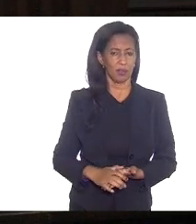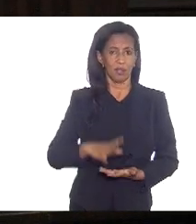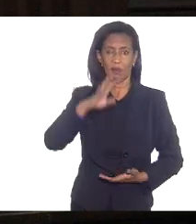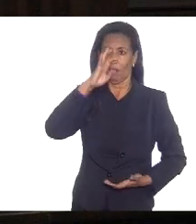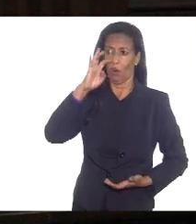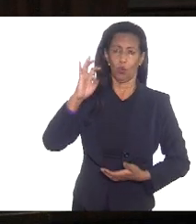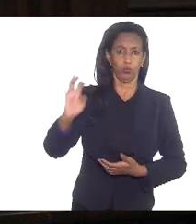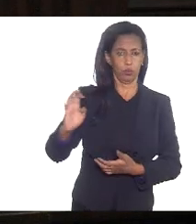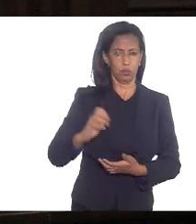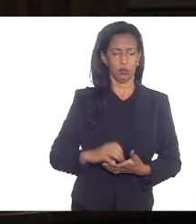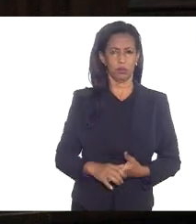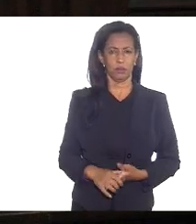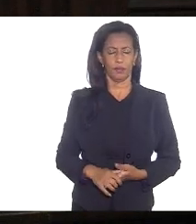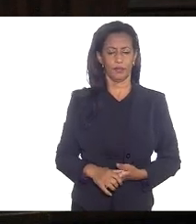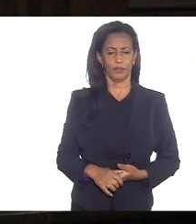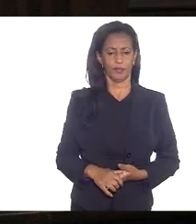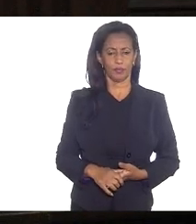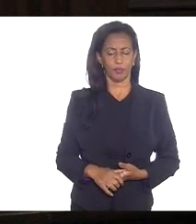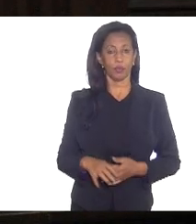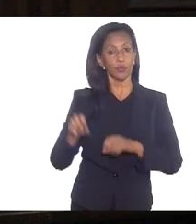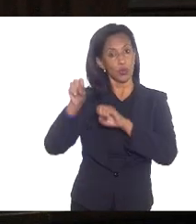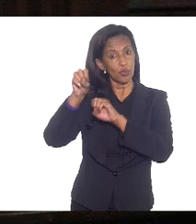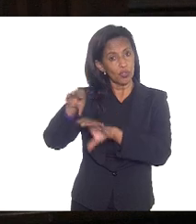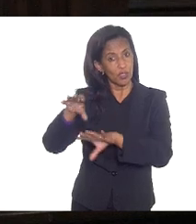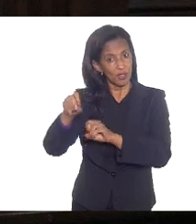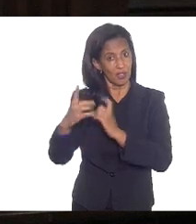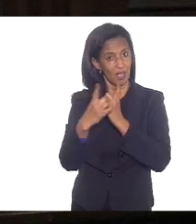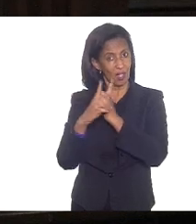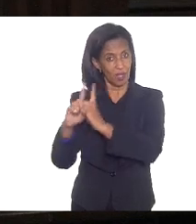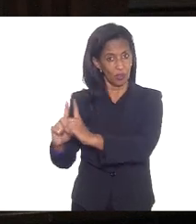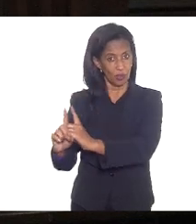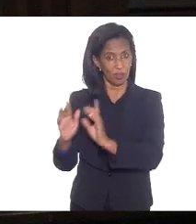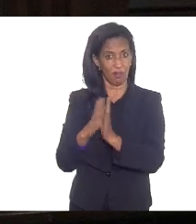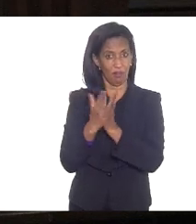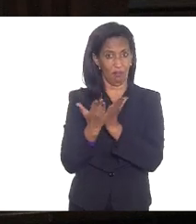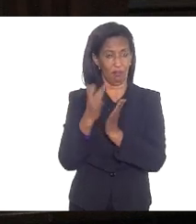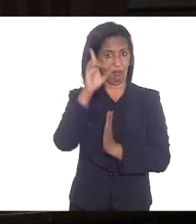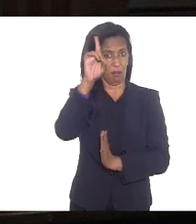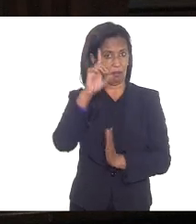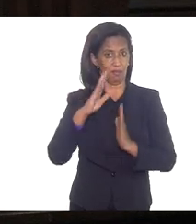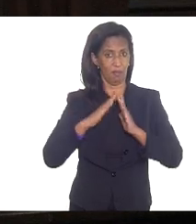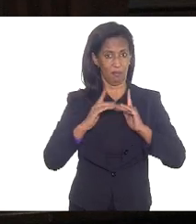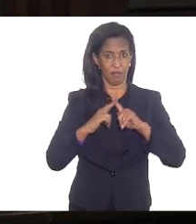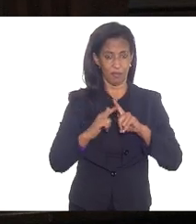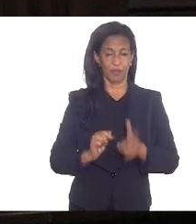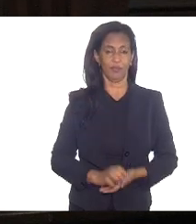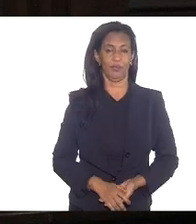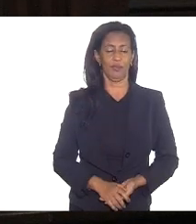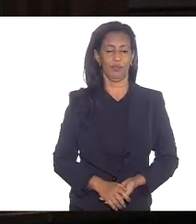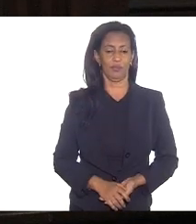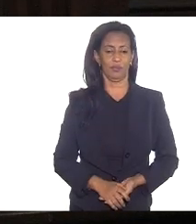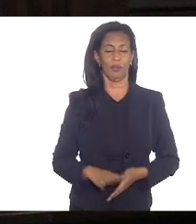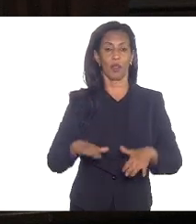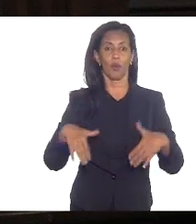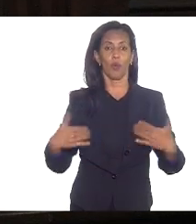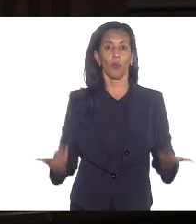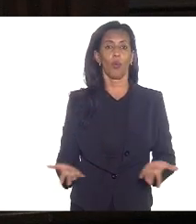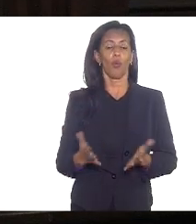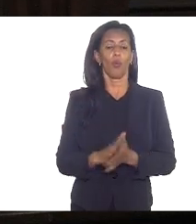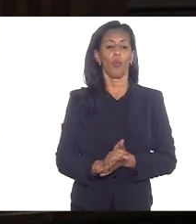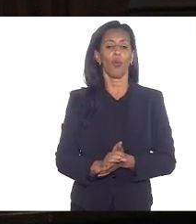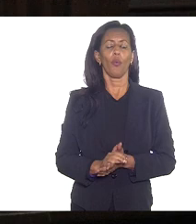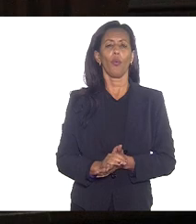acusam? O de ensinar a doutrina da Bíblia e da Igreja? Qual o erro que